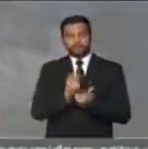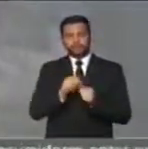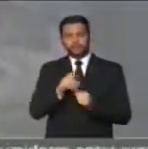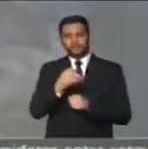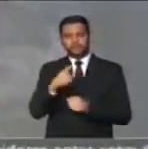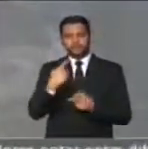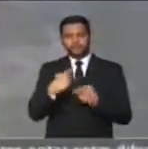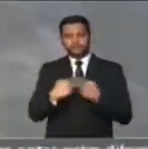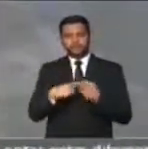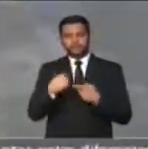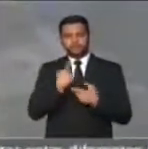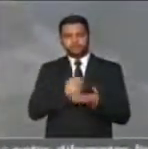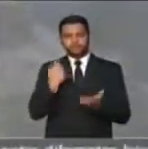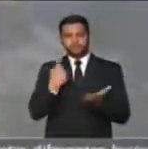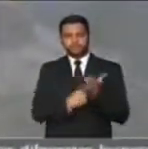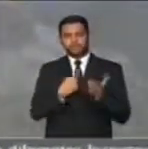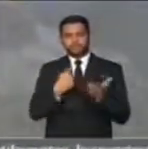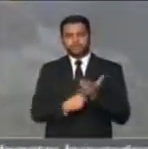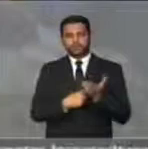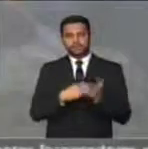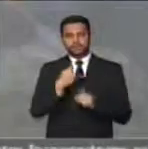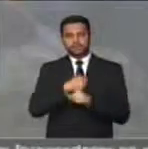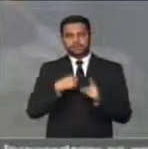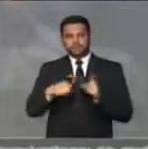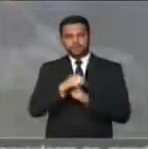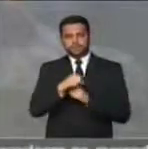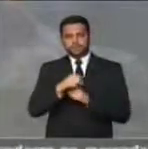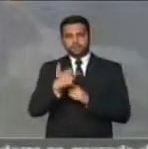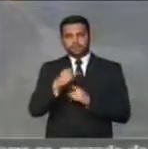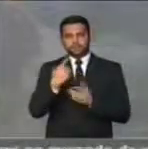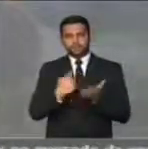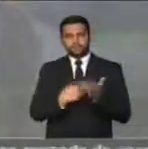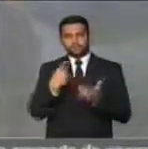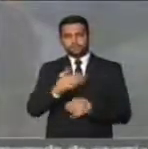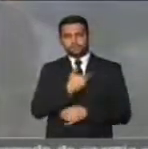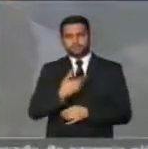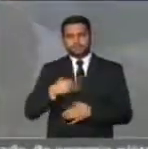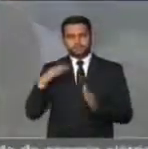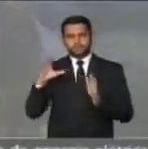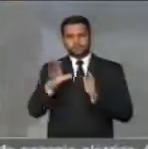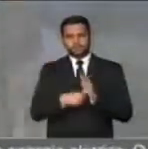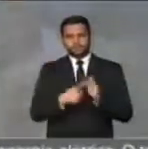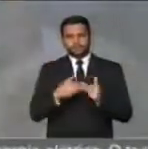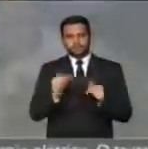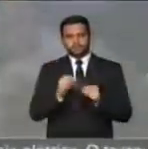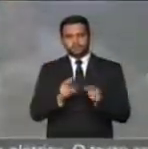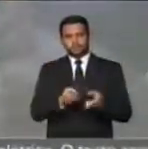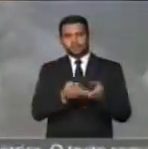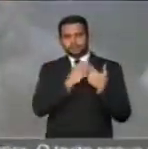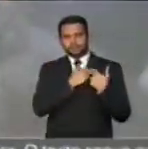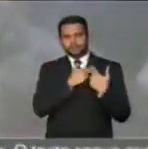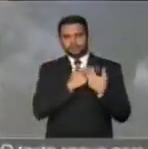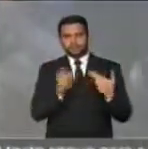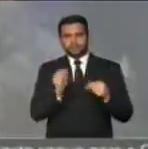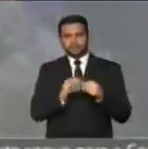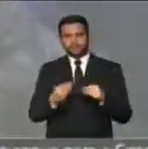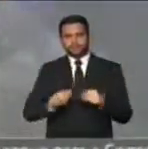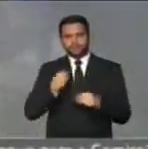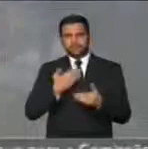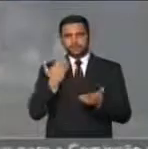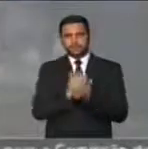obstrução, porque o nosso compromisso é com a sociedade, não é com esse governo corrupto e irresponsável que